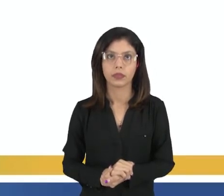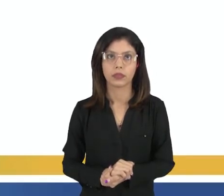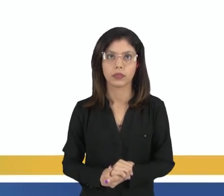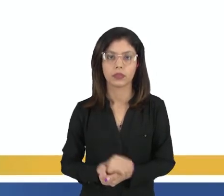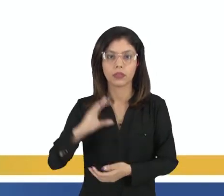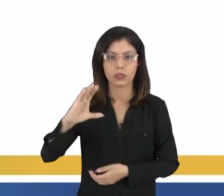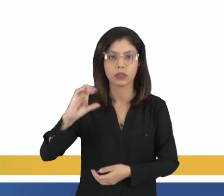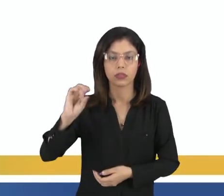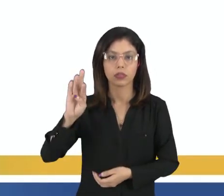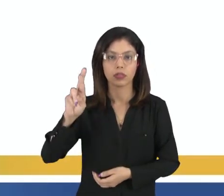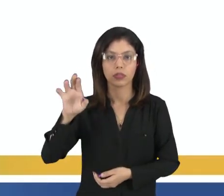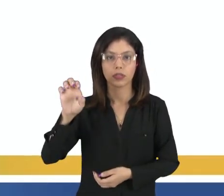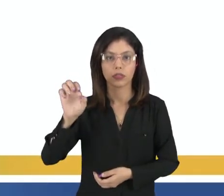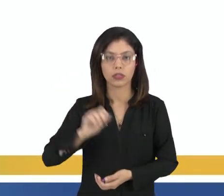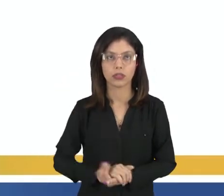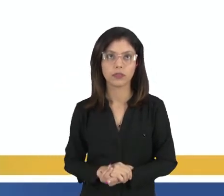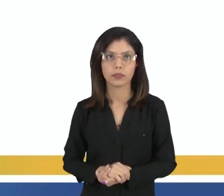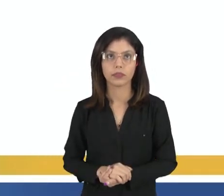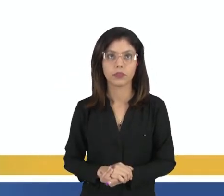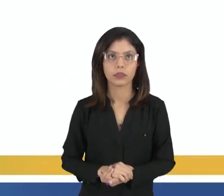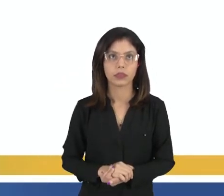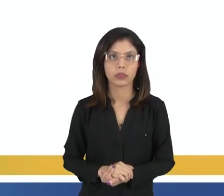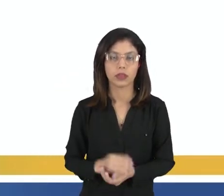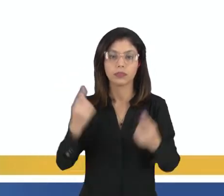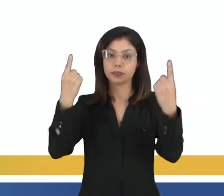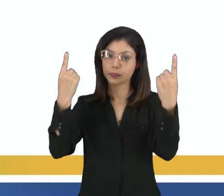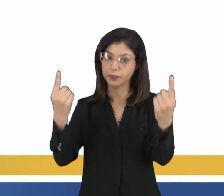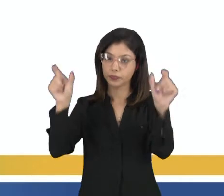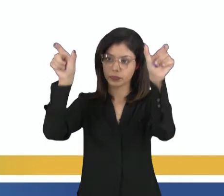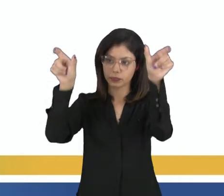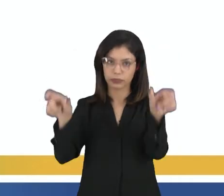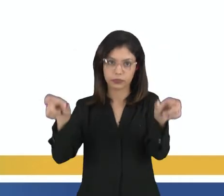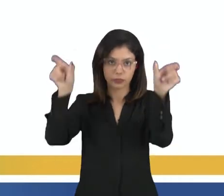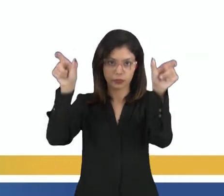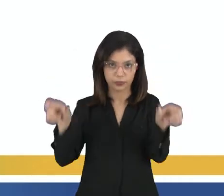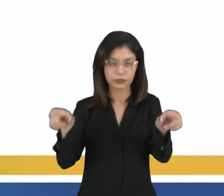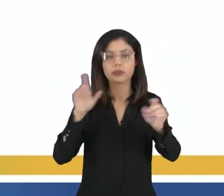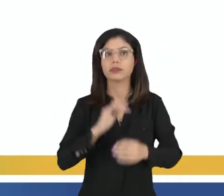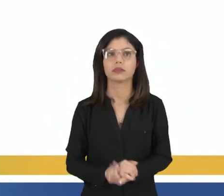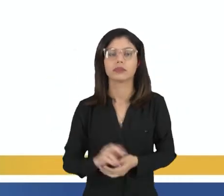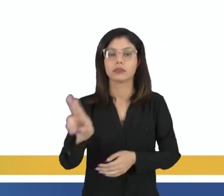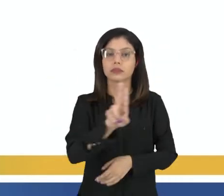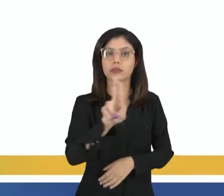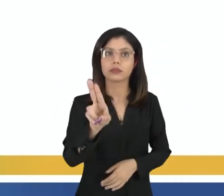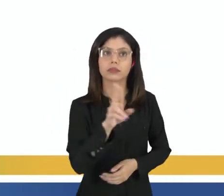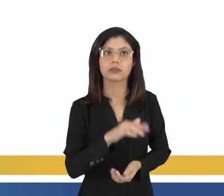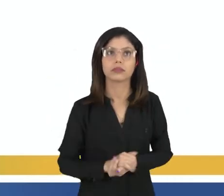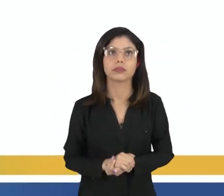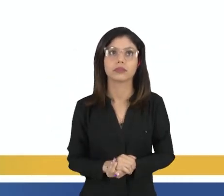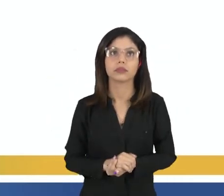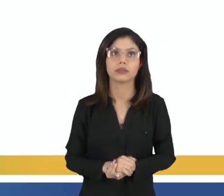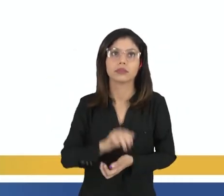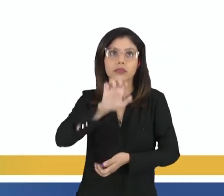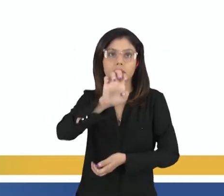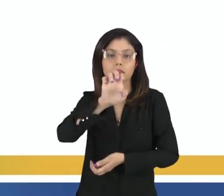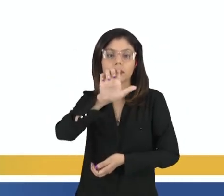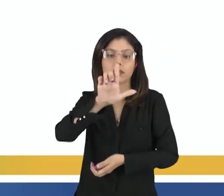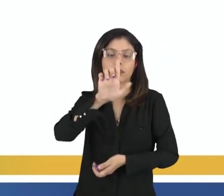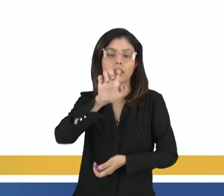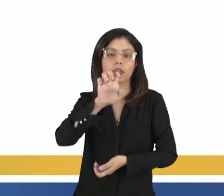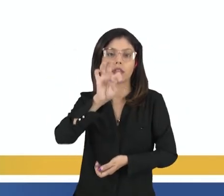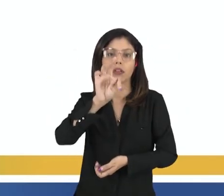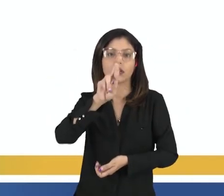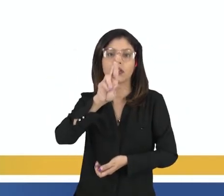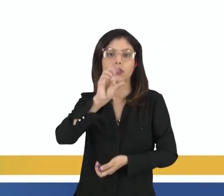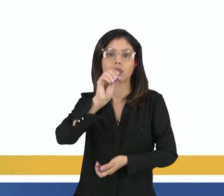metálica com o elemento cobre. Essas duas placas metálicas, elas são chamadas de eletrodo e